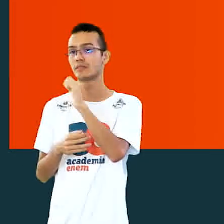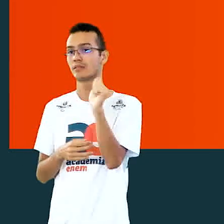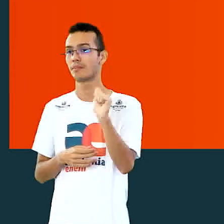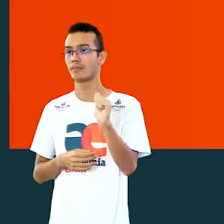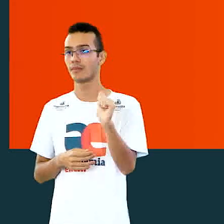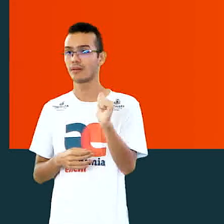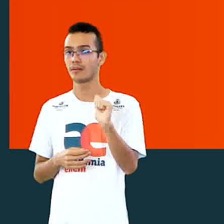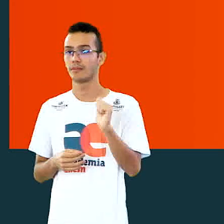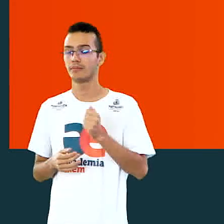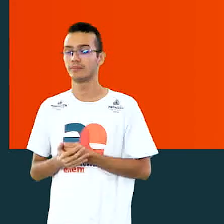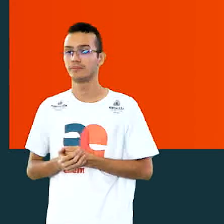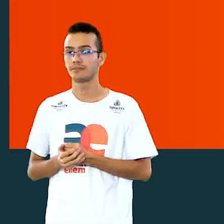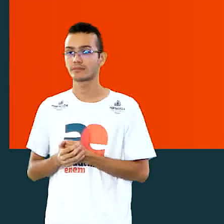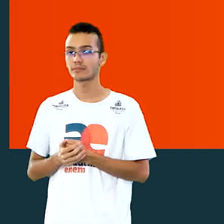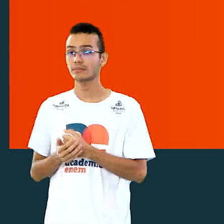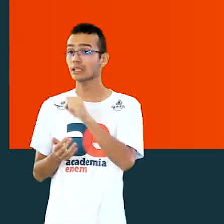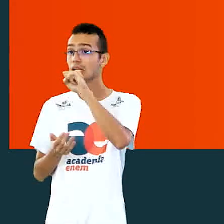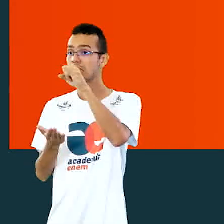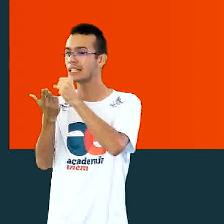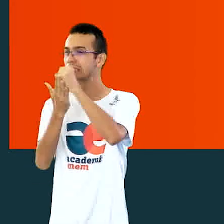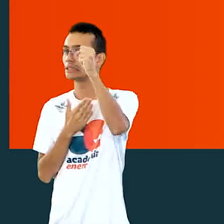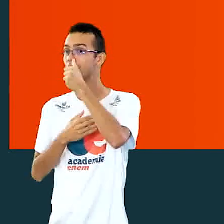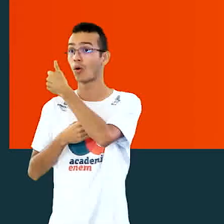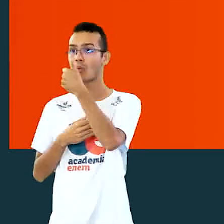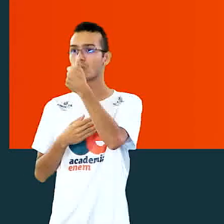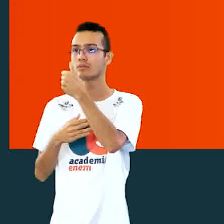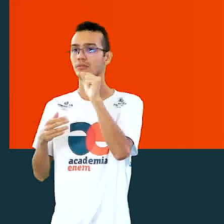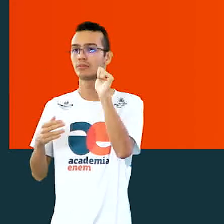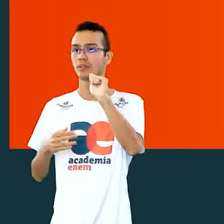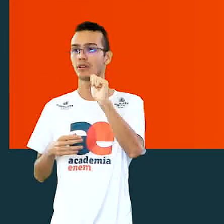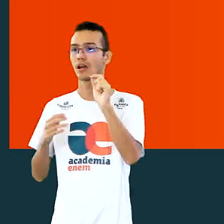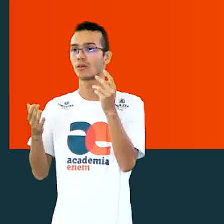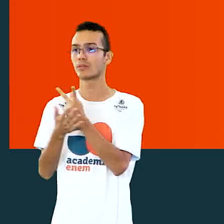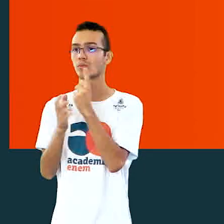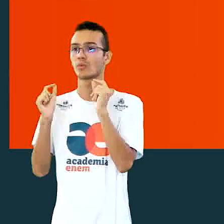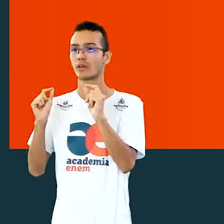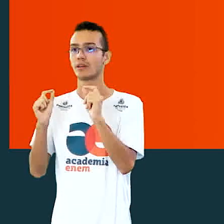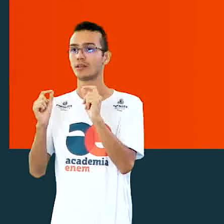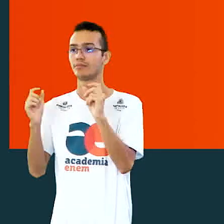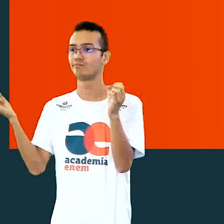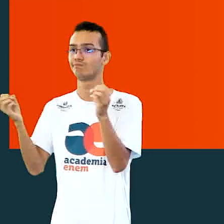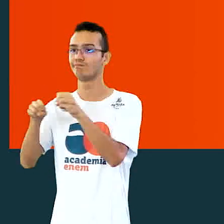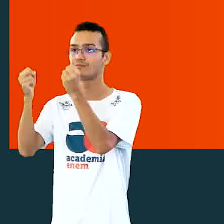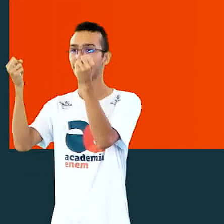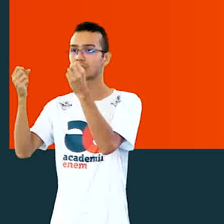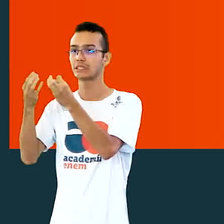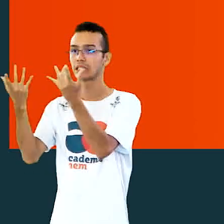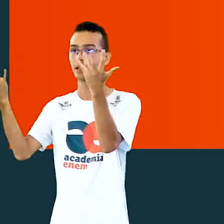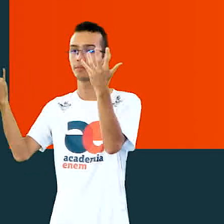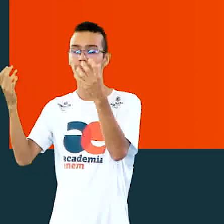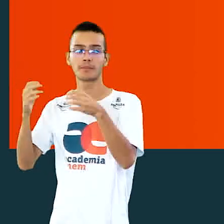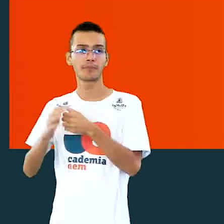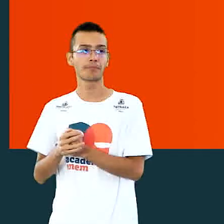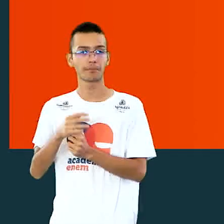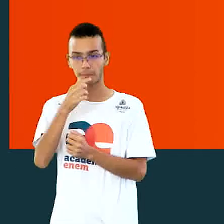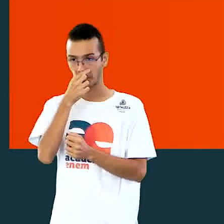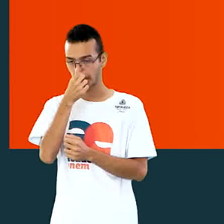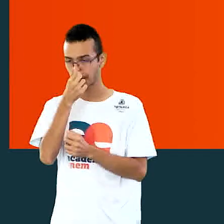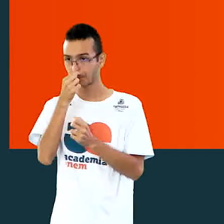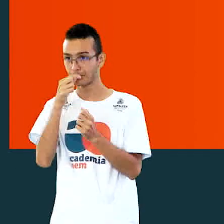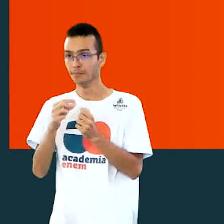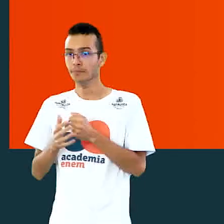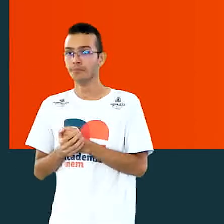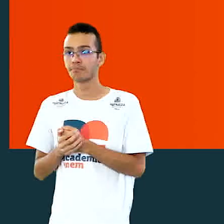O que é que acontece se passar 11? Ele queima. Aí, para evitar de passar quanto?